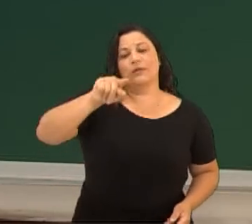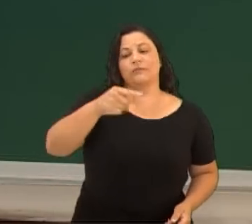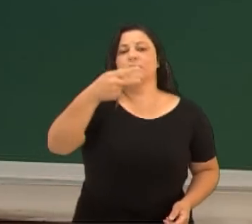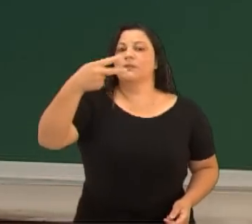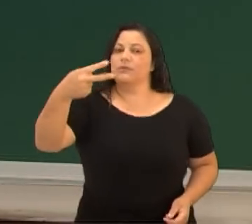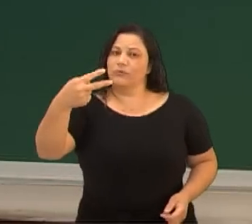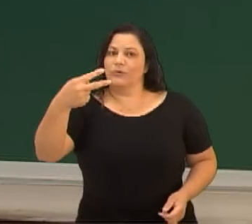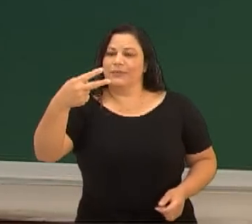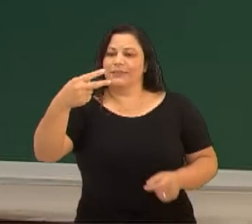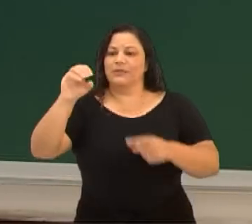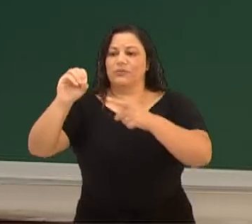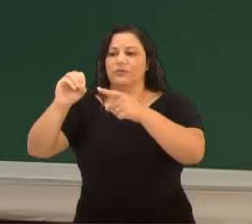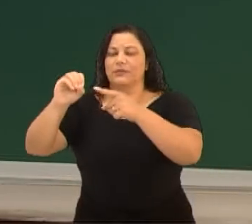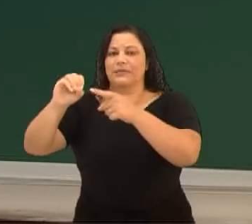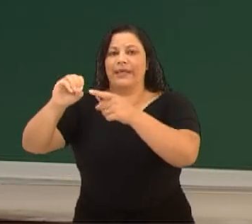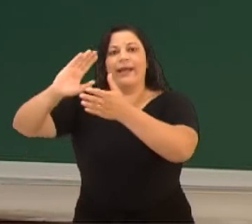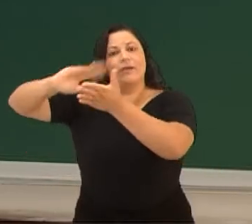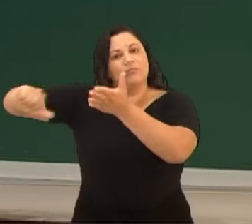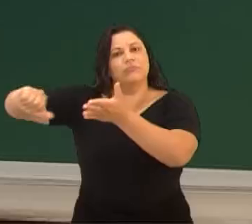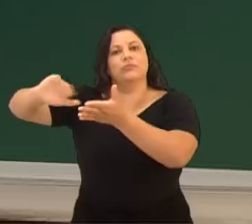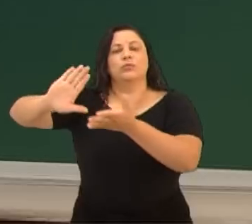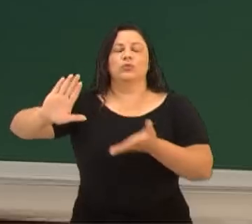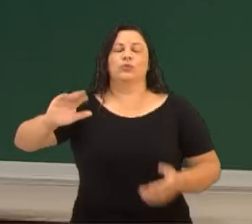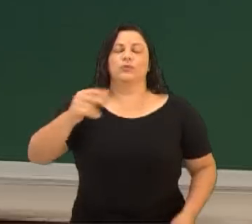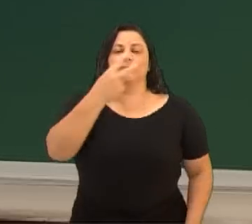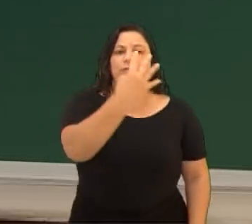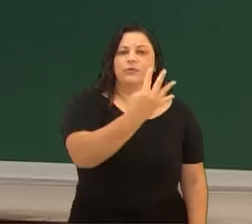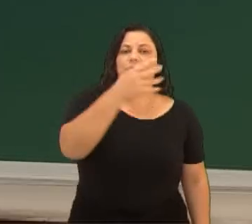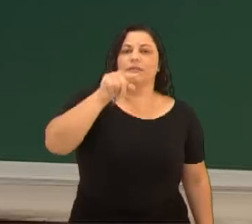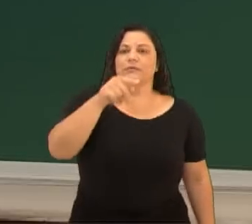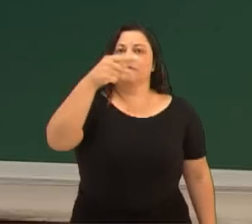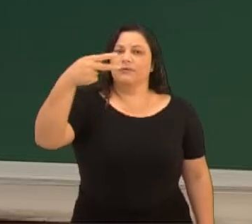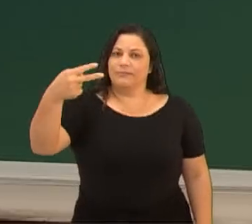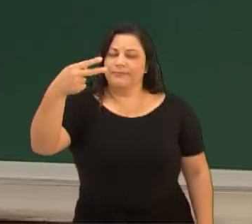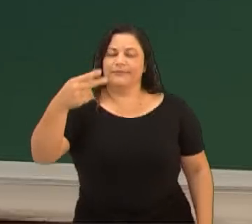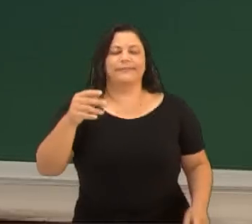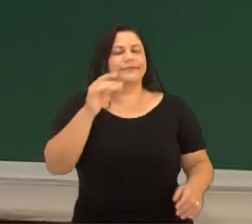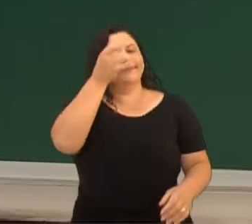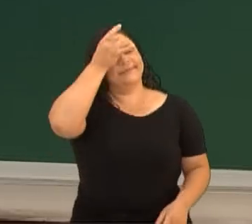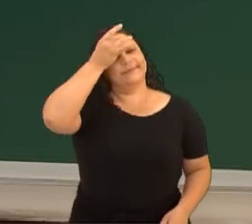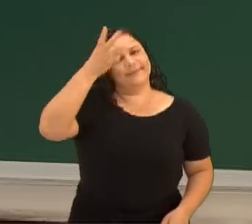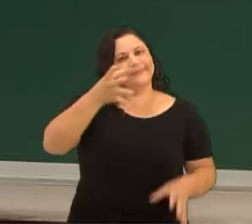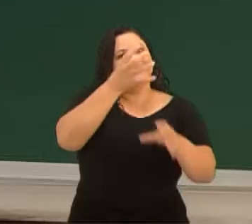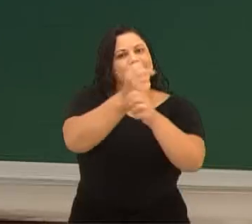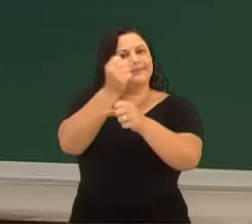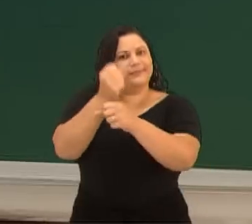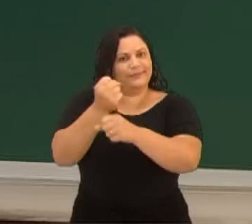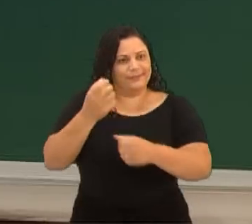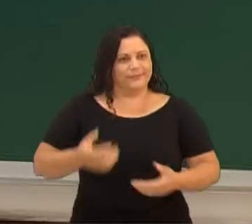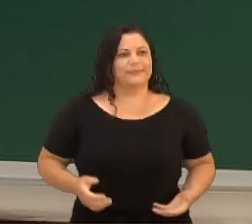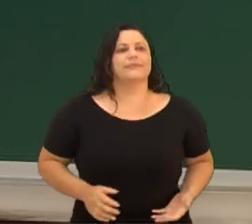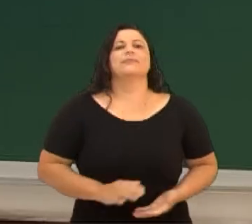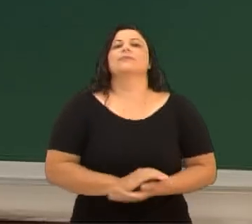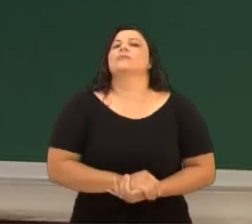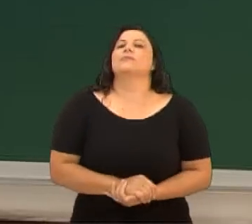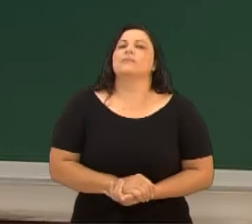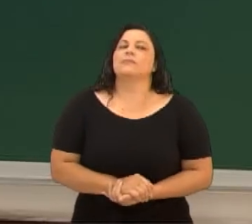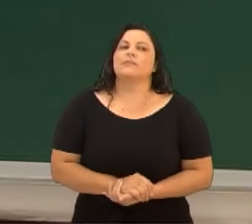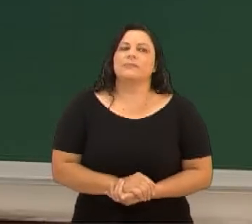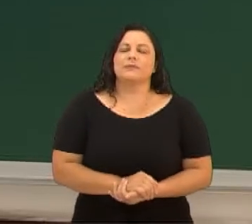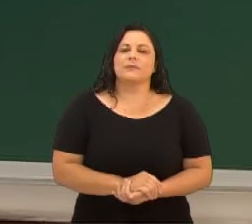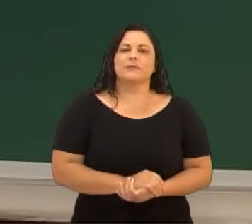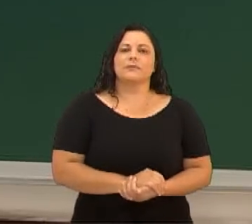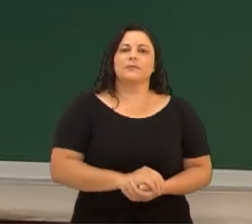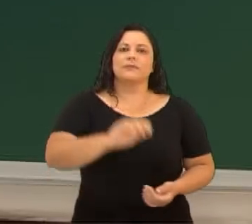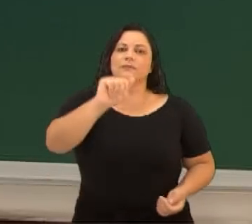4,2, apenas para ficar mais fácil no cálculo, certinho? E aqui, prof, a nossa altura?